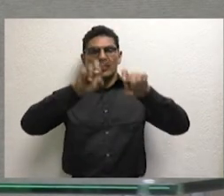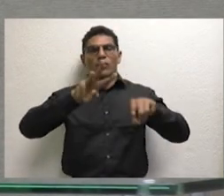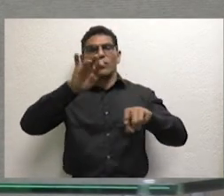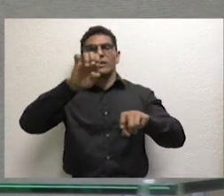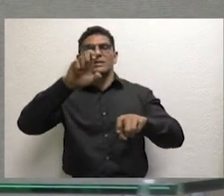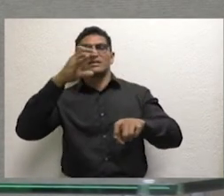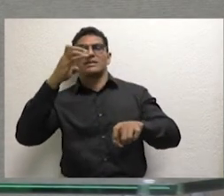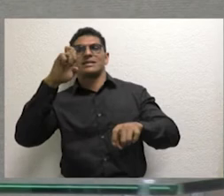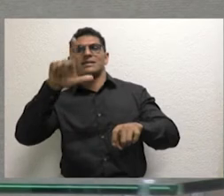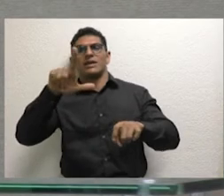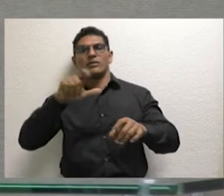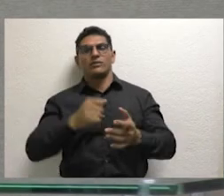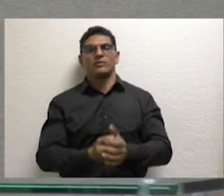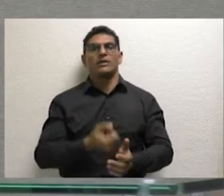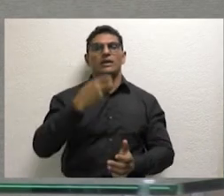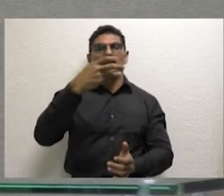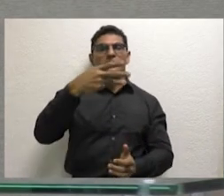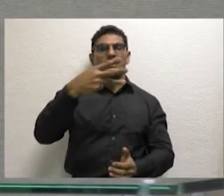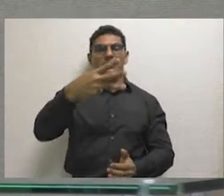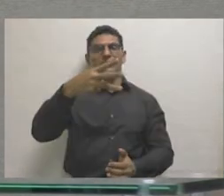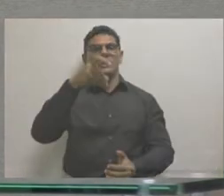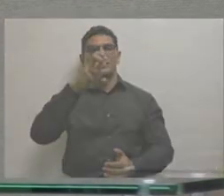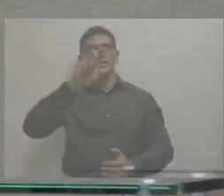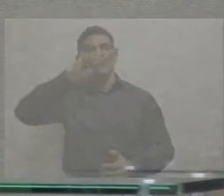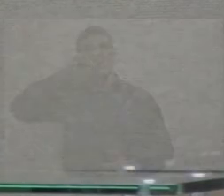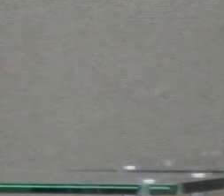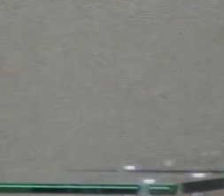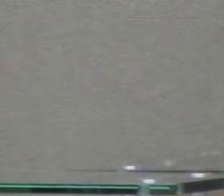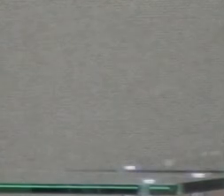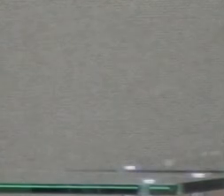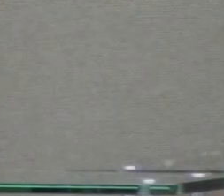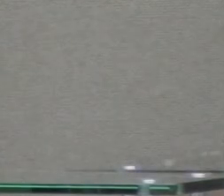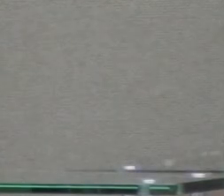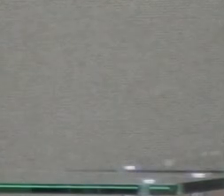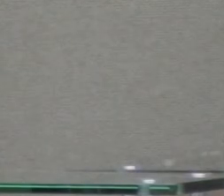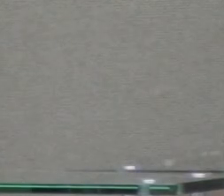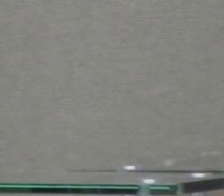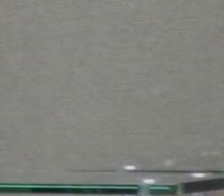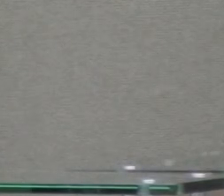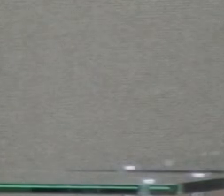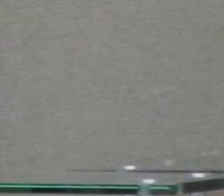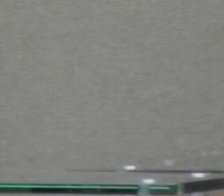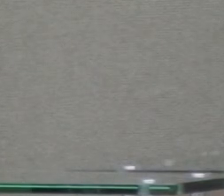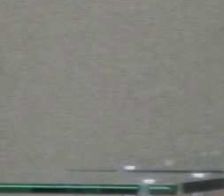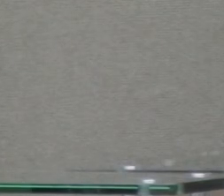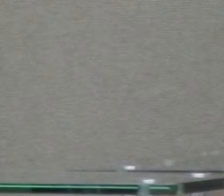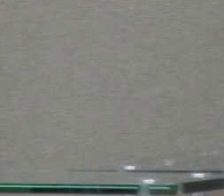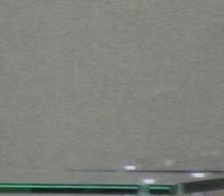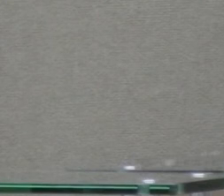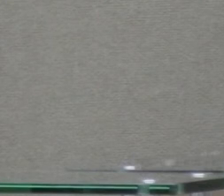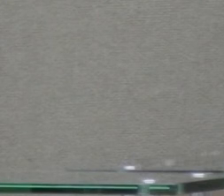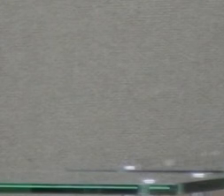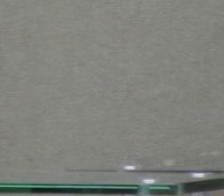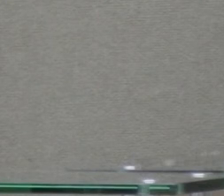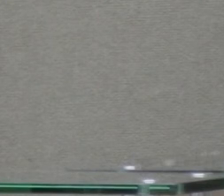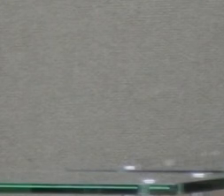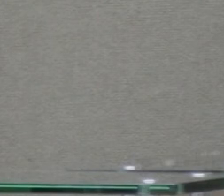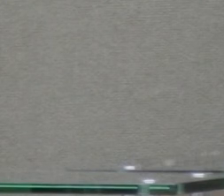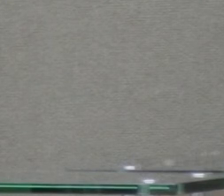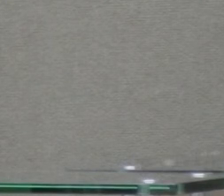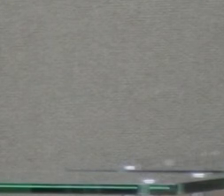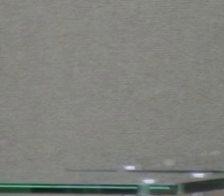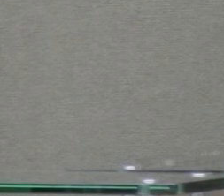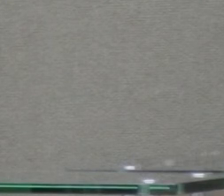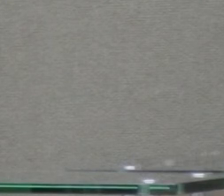e de 35 mil pessoas que se candidataram 2 mil sabiam operar Excel então quem não